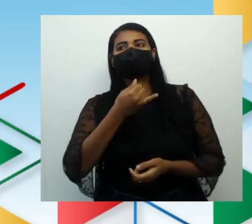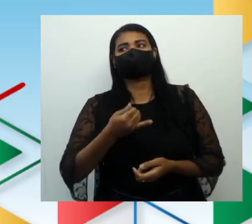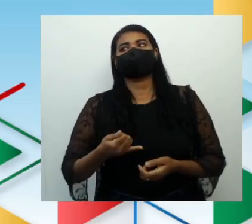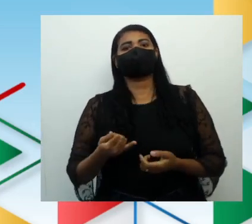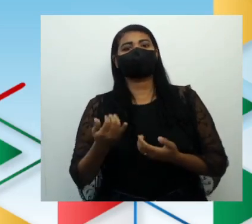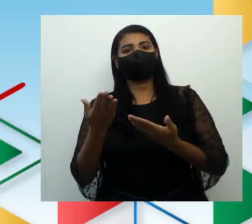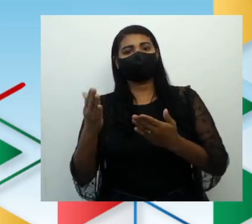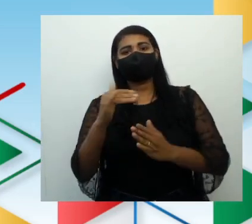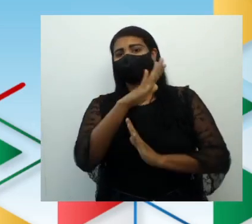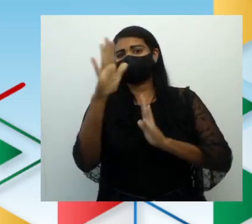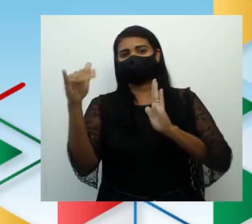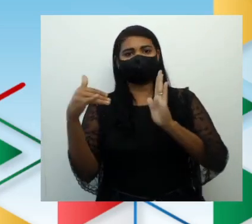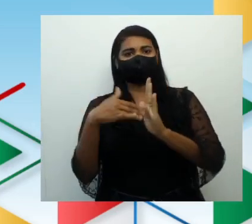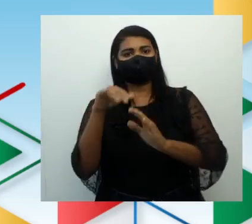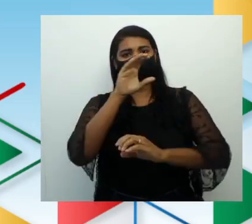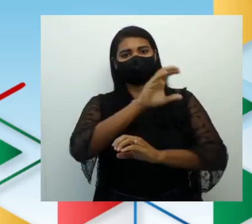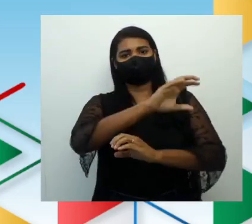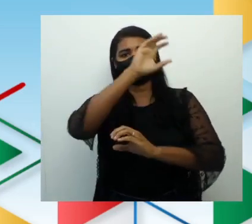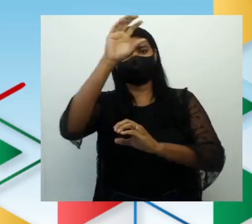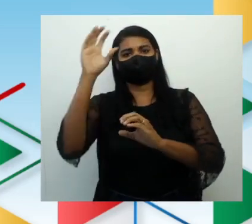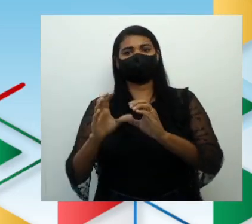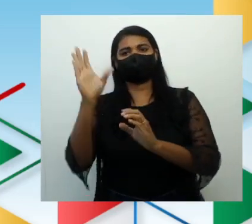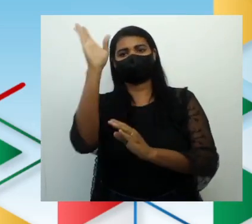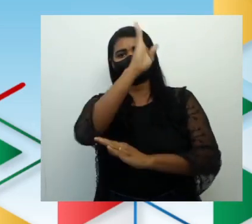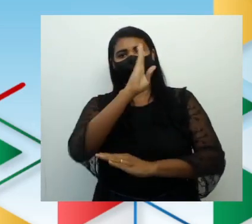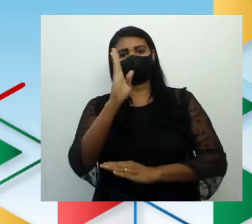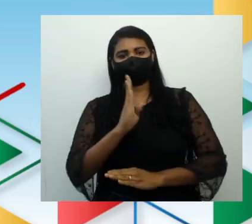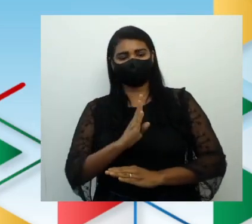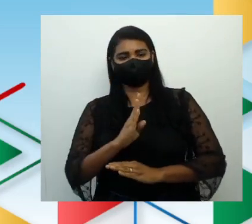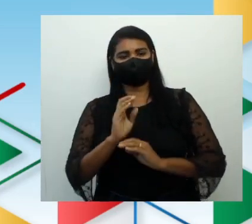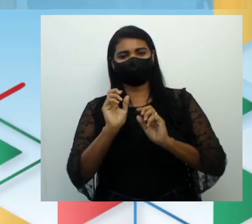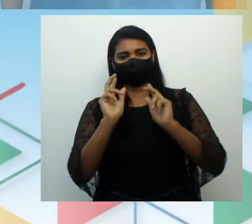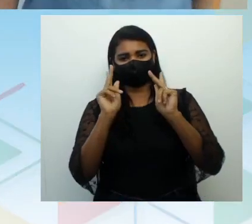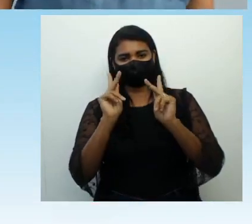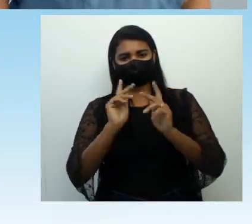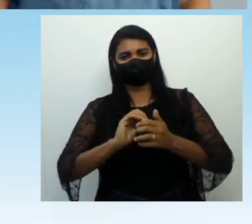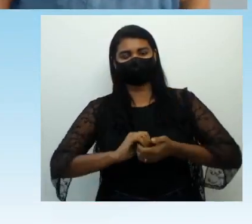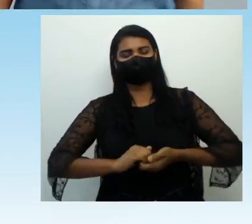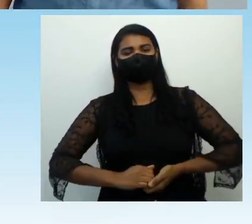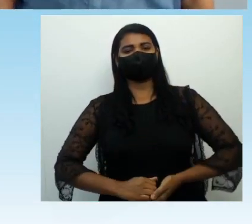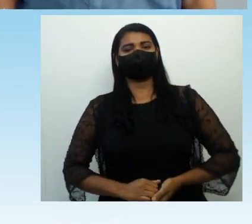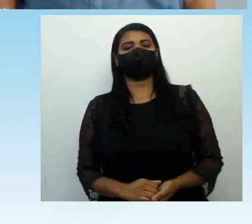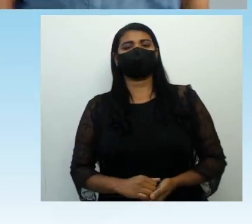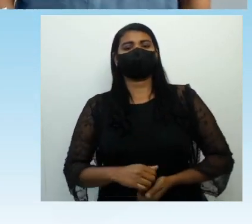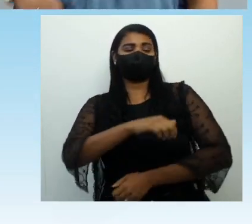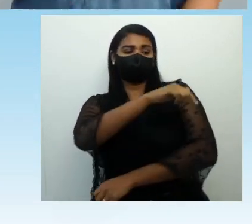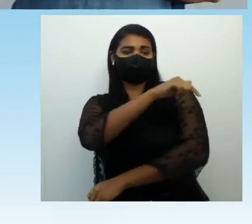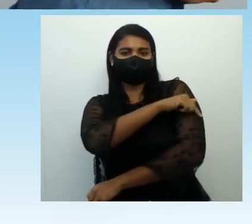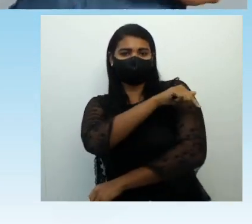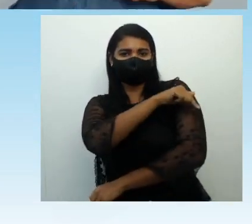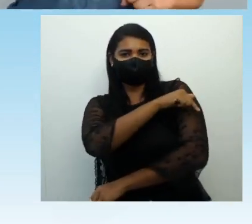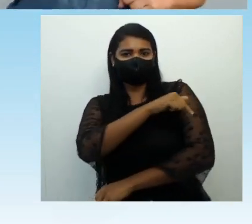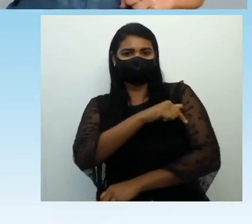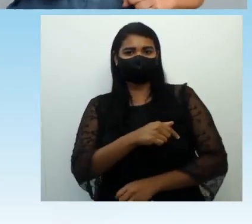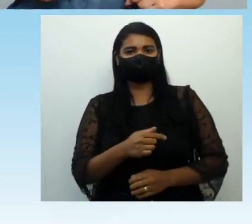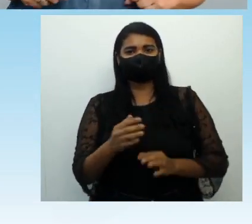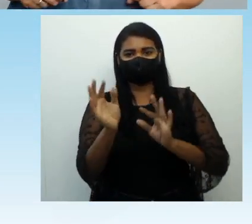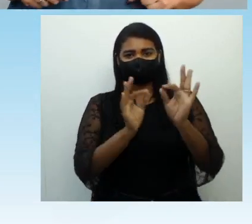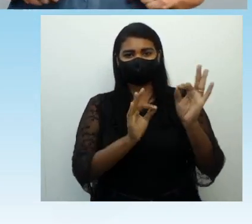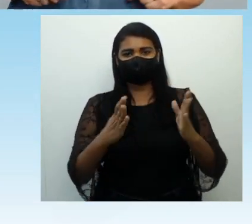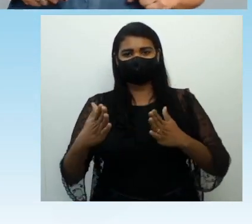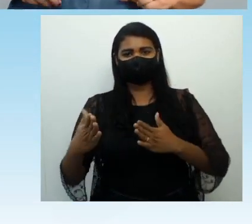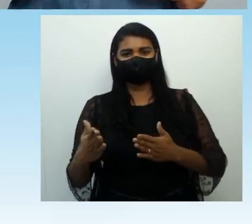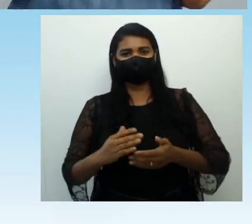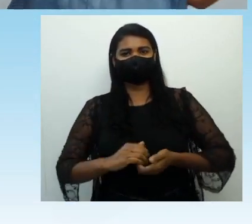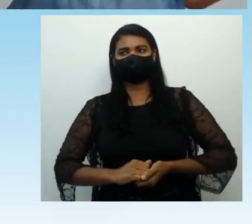é sobre todo o nosso território brasileiro, tá bom? Vamos lá, 7º ano. Estão preparados?